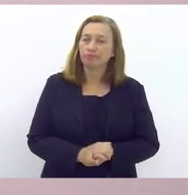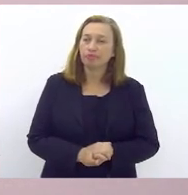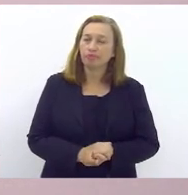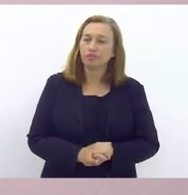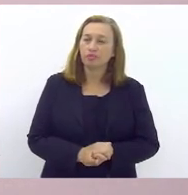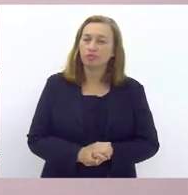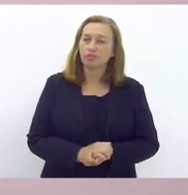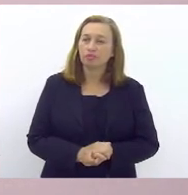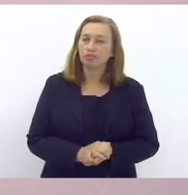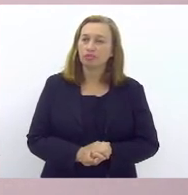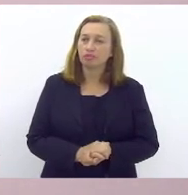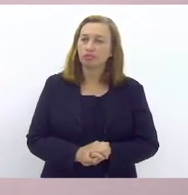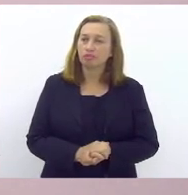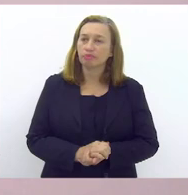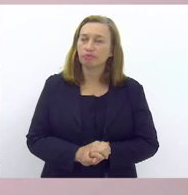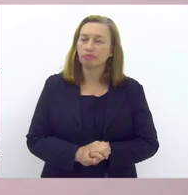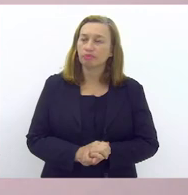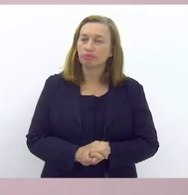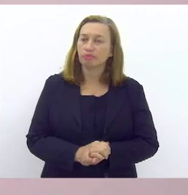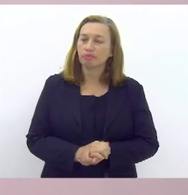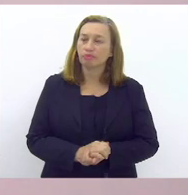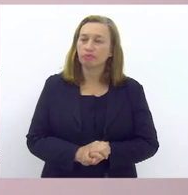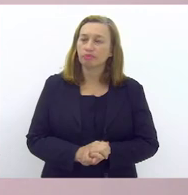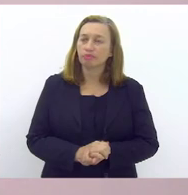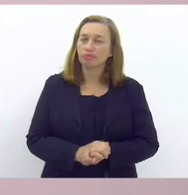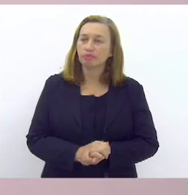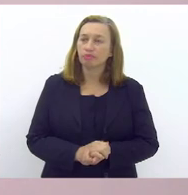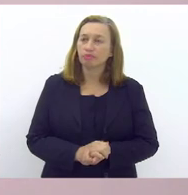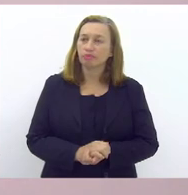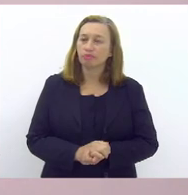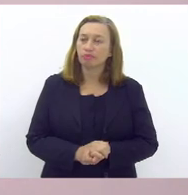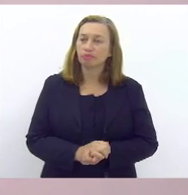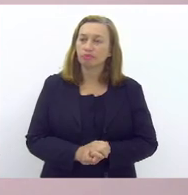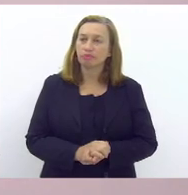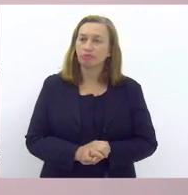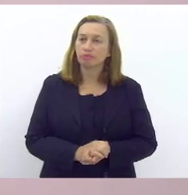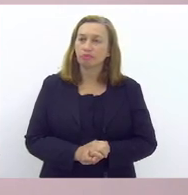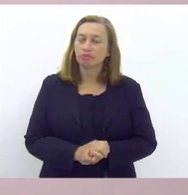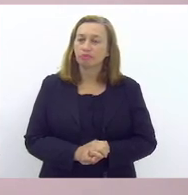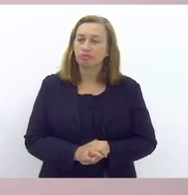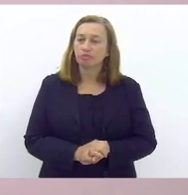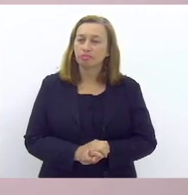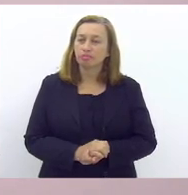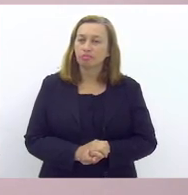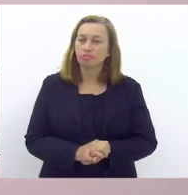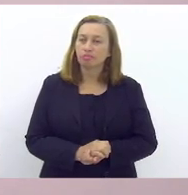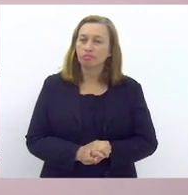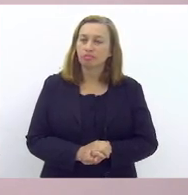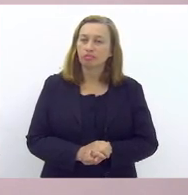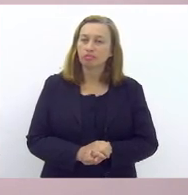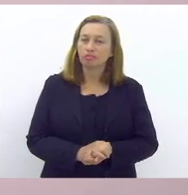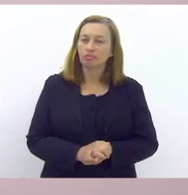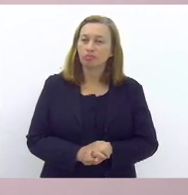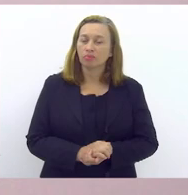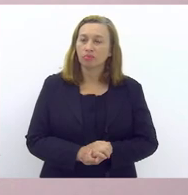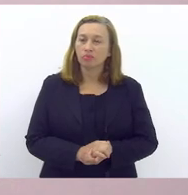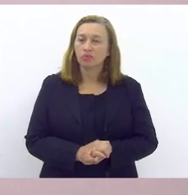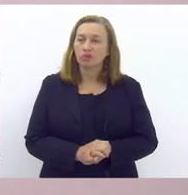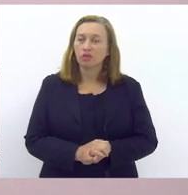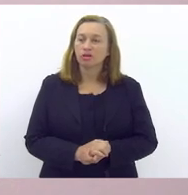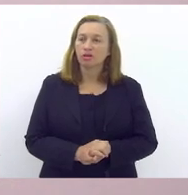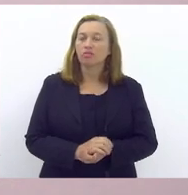recebidas, chega para cá um pouquinho. As gratificações recebidas não irão compor os seus proventos